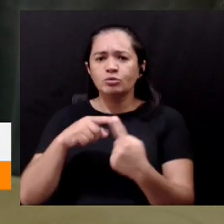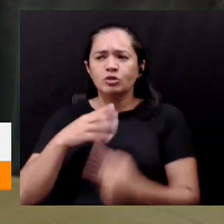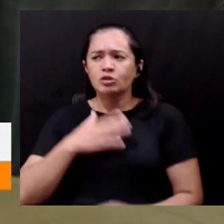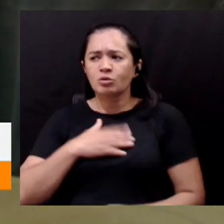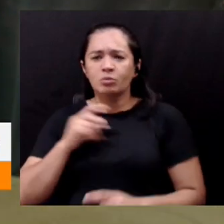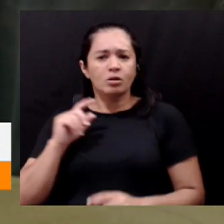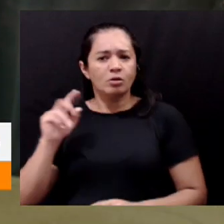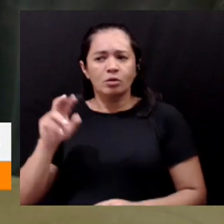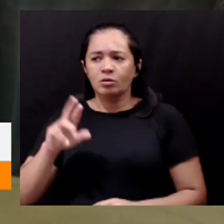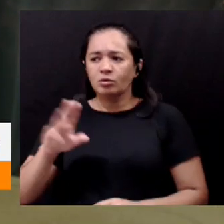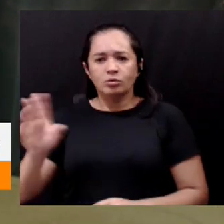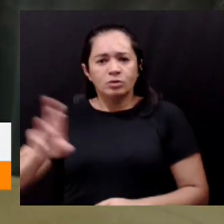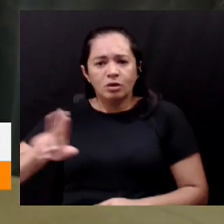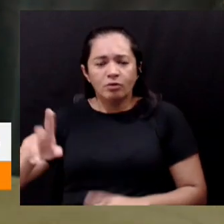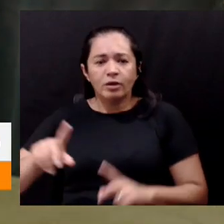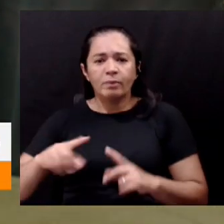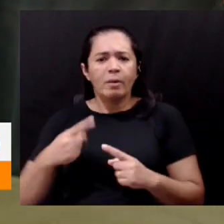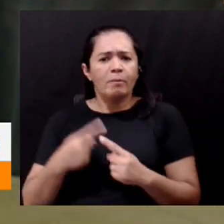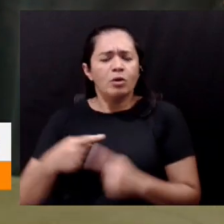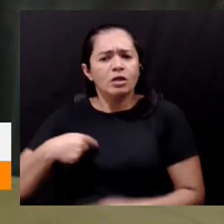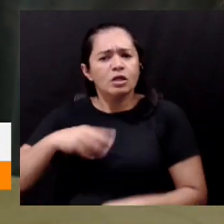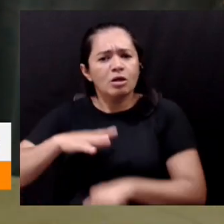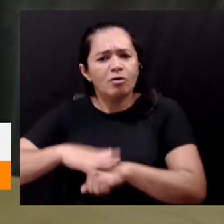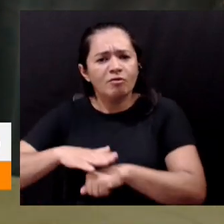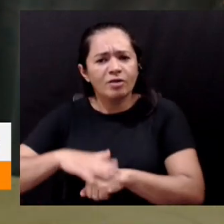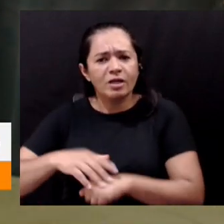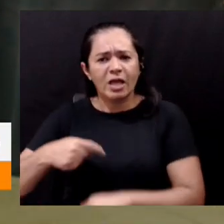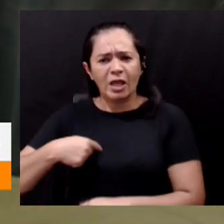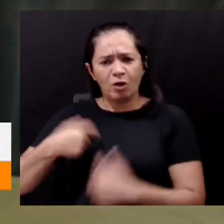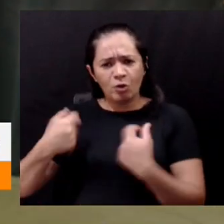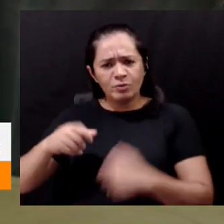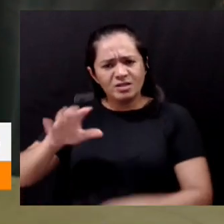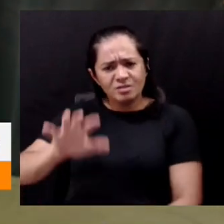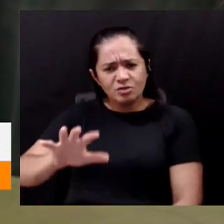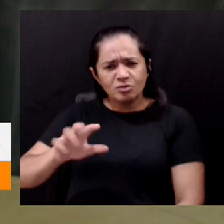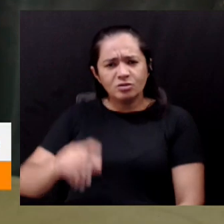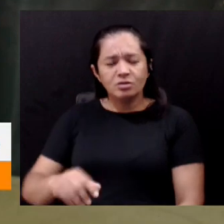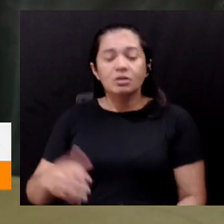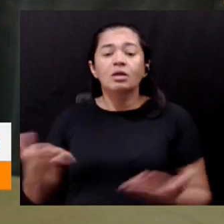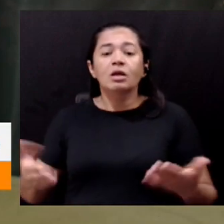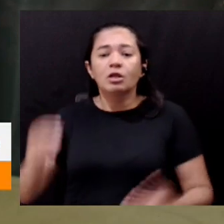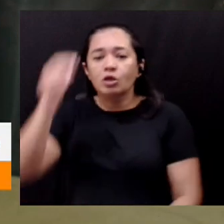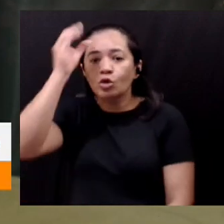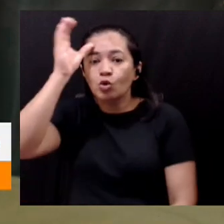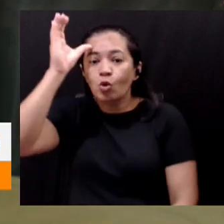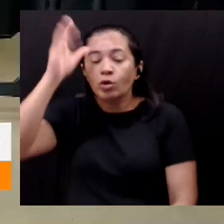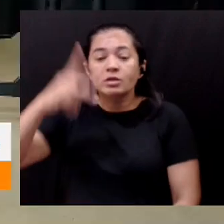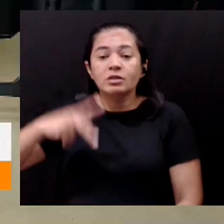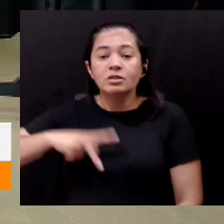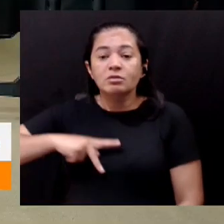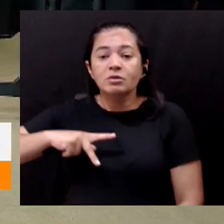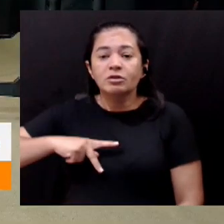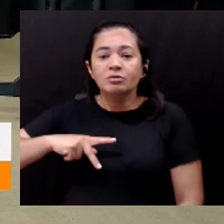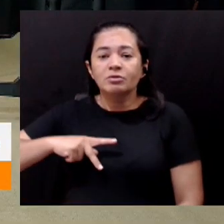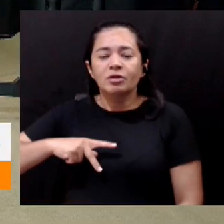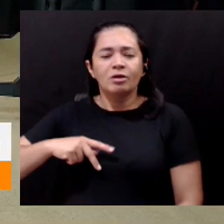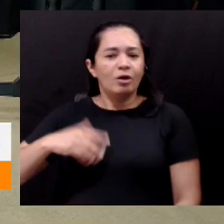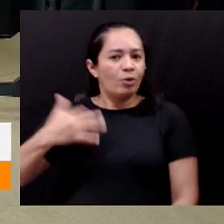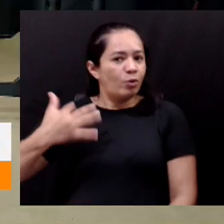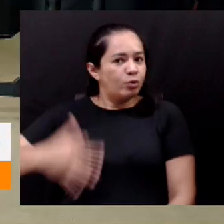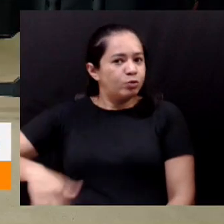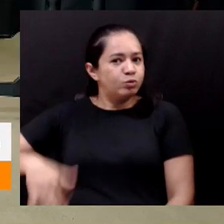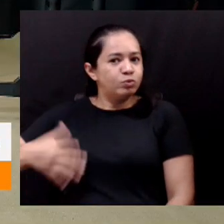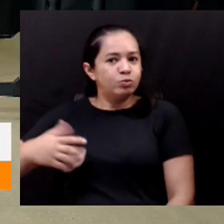preciso será que eu preciso disso mesmo?". E aí, cadê o autoconhecimento? O autoconhecimento ele dói, né, quando a gente começa, nesse processo